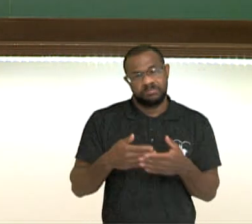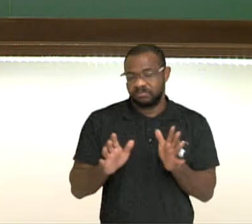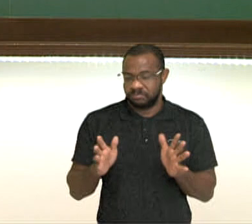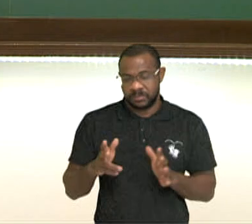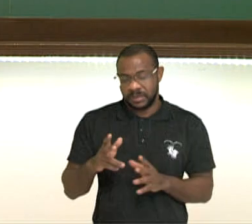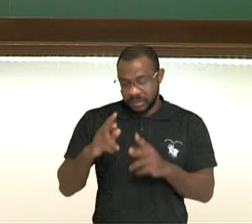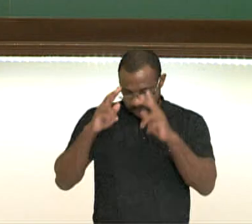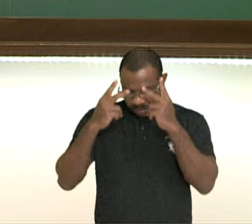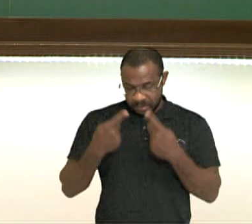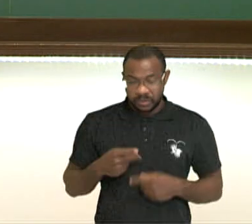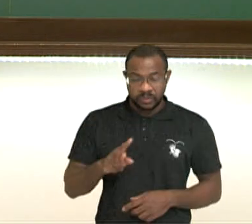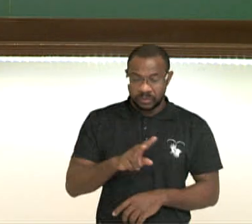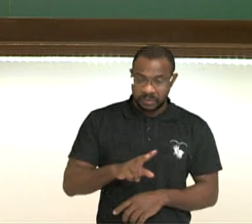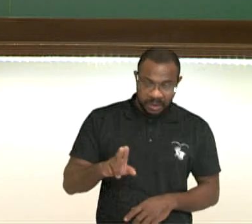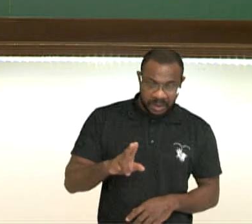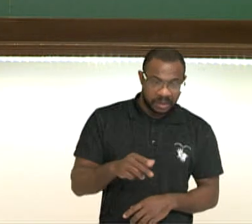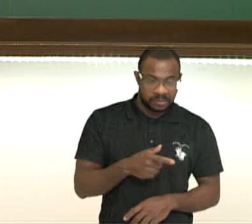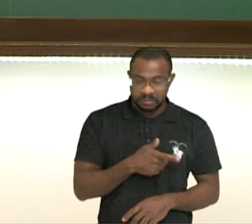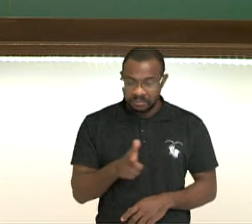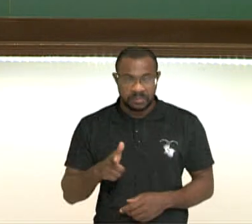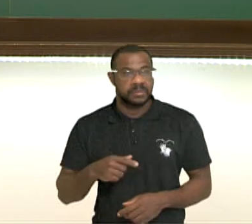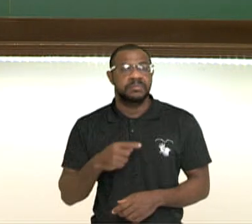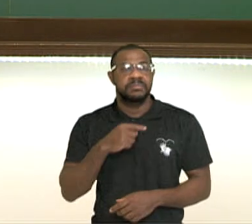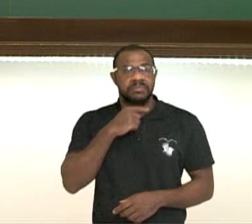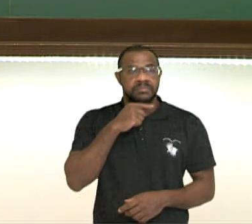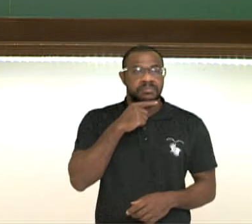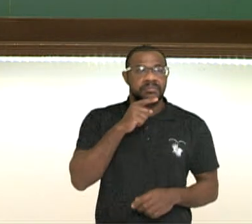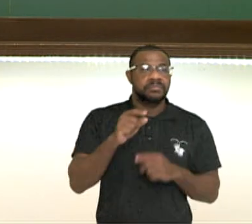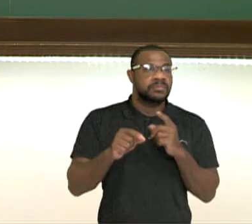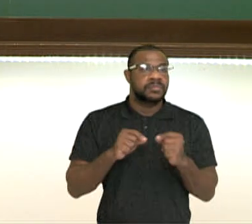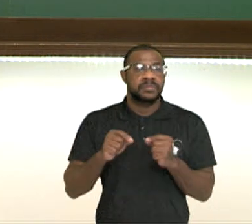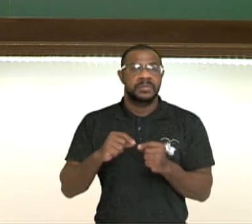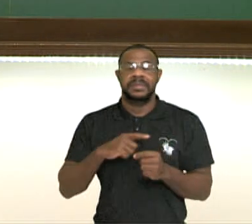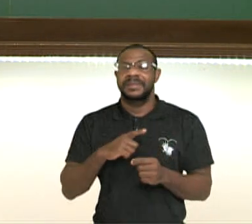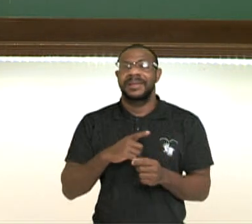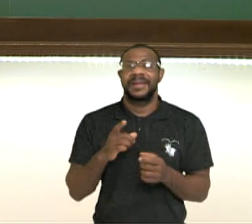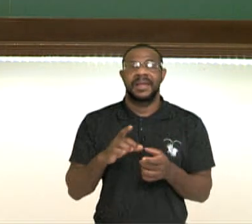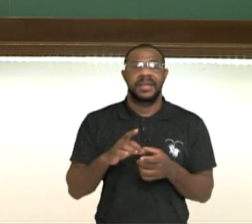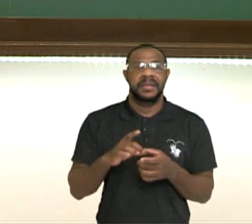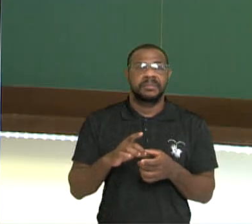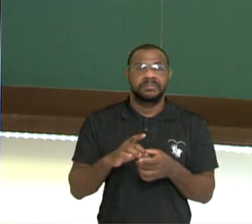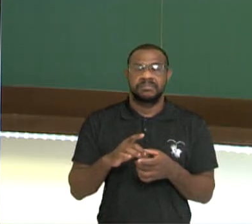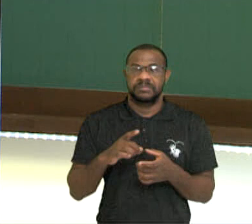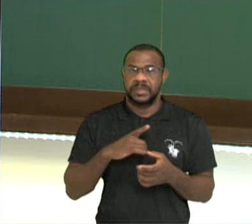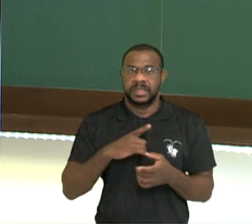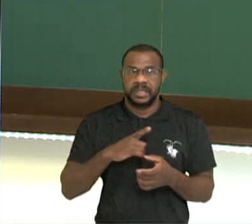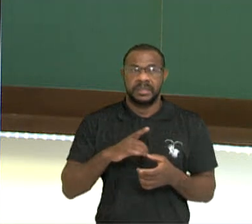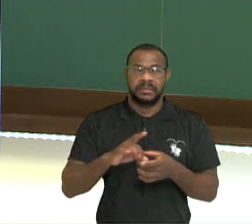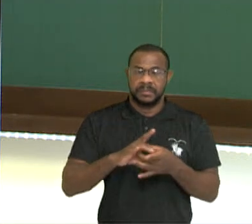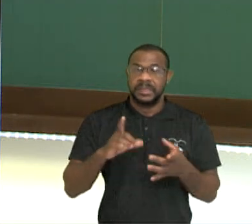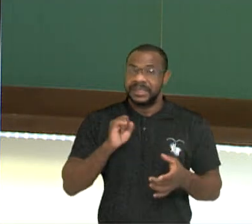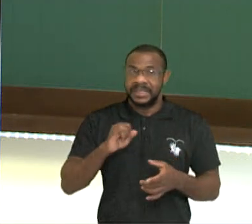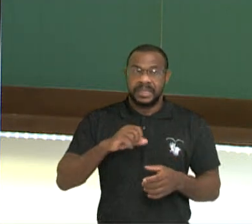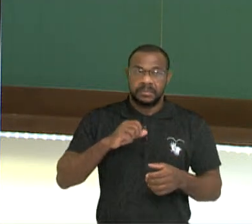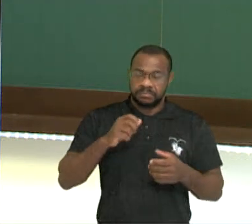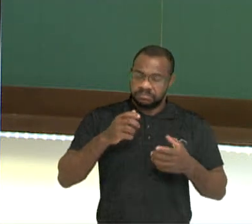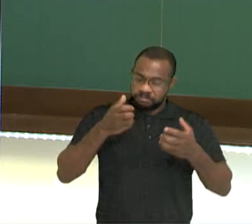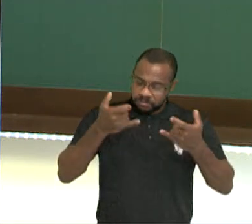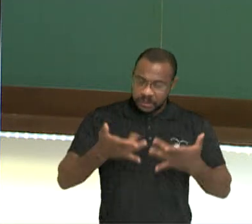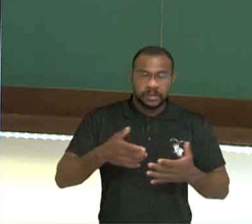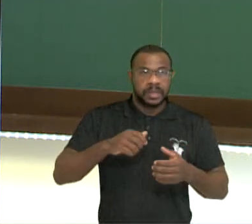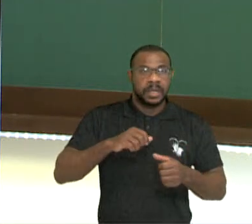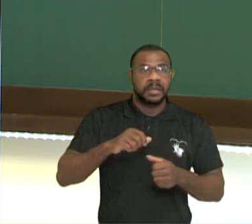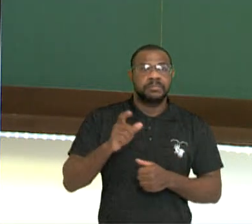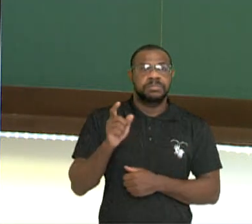humano, nós não vamos estar esgotando a sua disponibilidade. Quando falamos nas renováveis, podemos pensar no